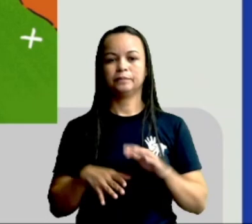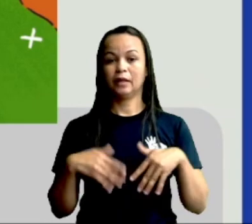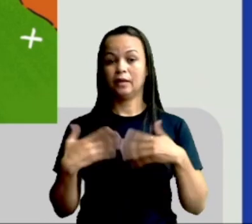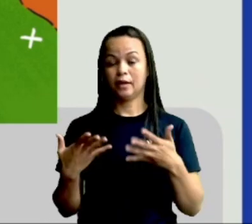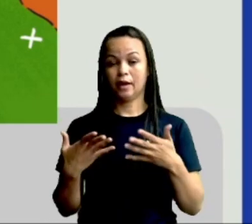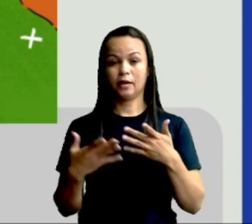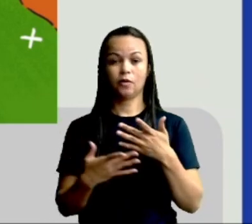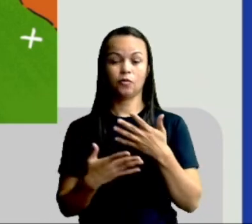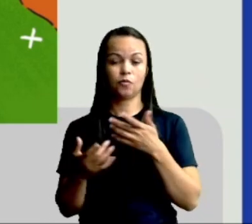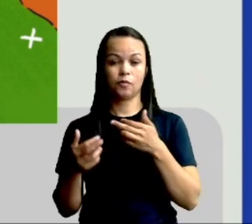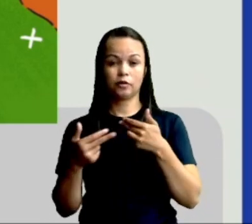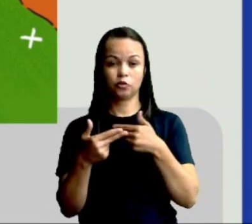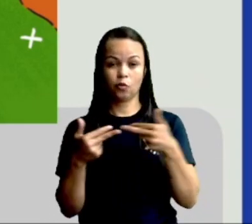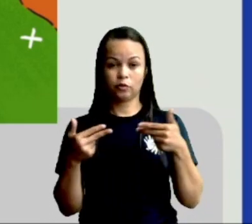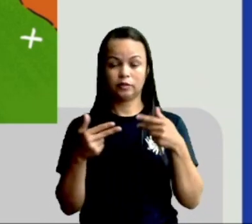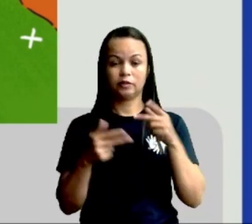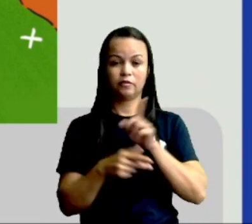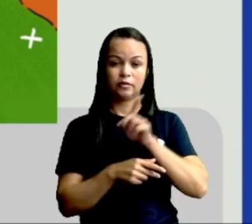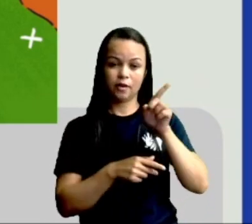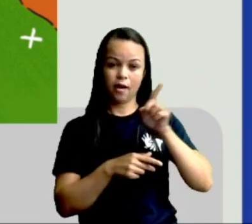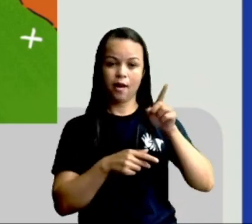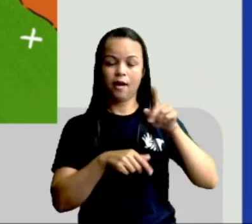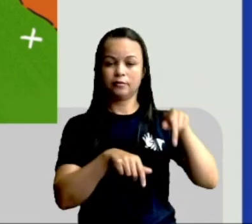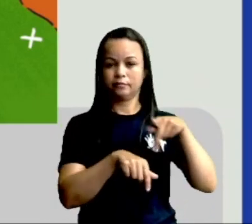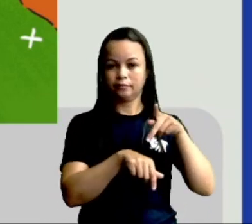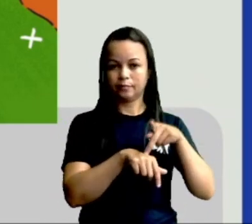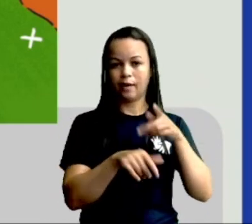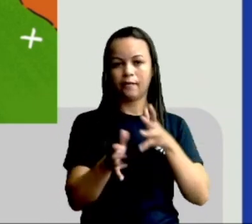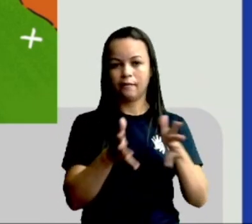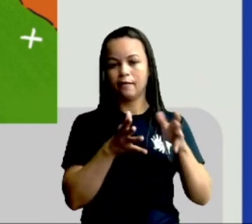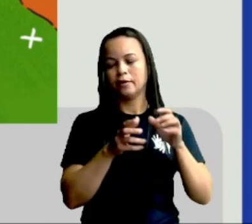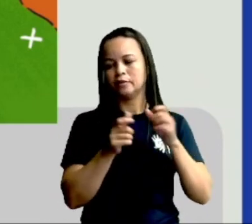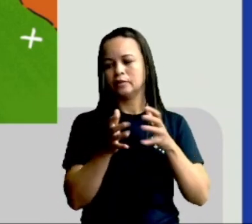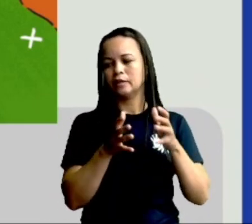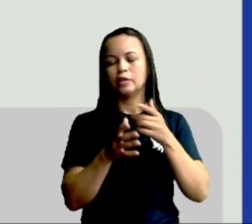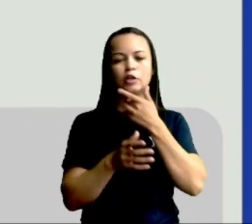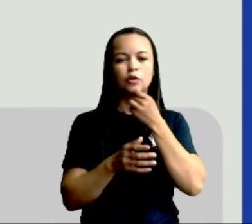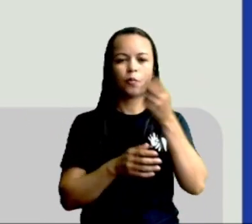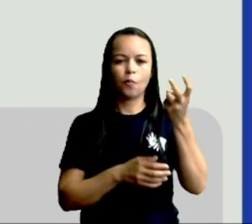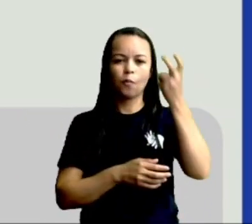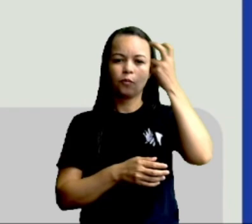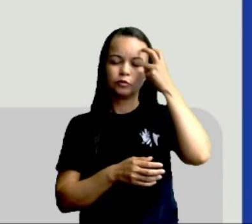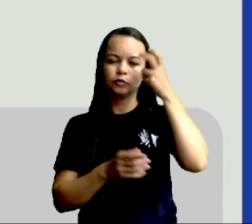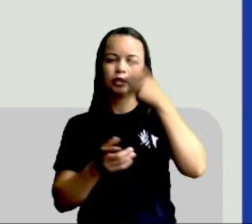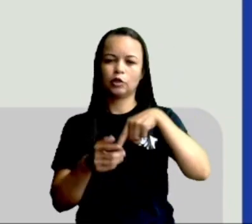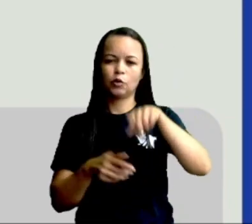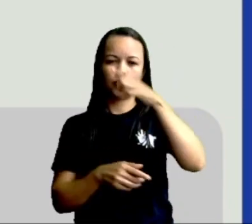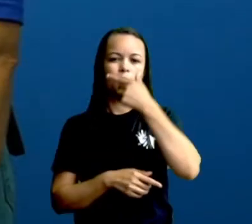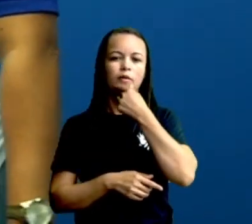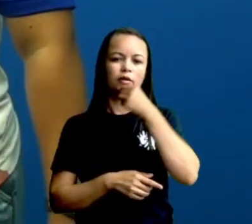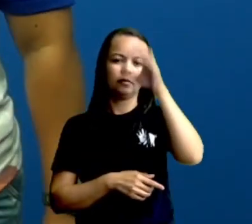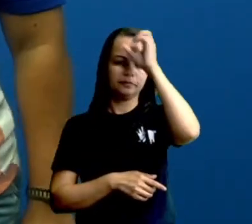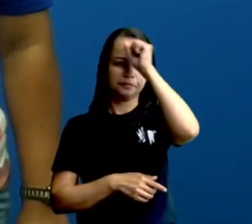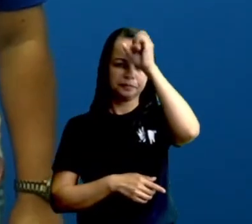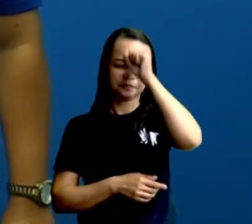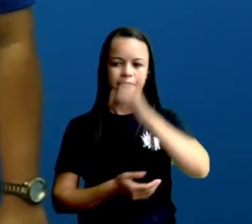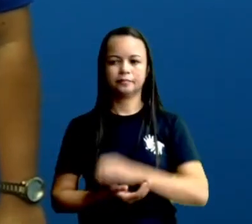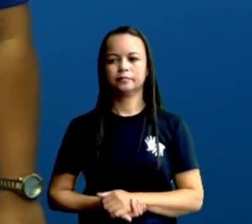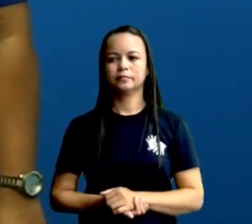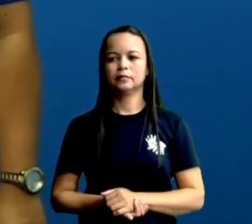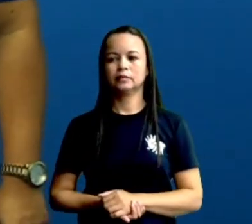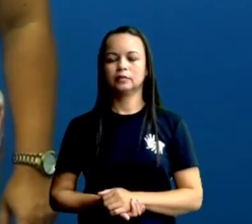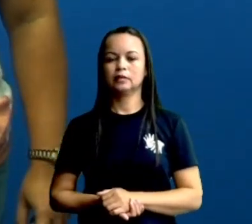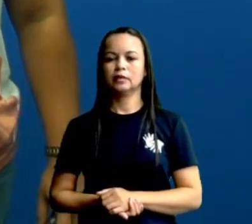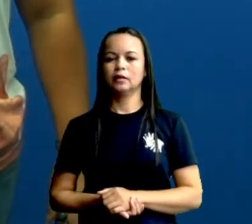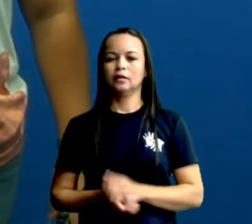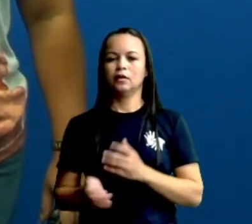algumas coisas que vieram de lá dessa terra, da cultura dessa terra, e que Azizi foi aprendendo. Azizi sonhou, gente,